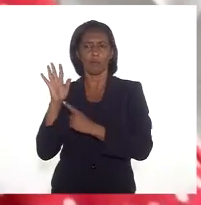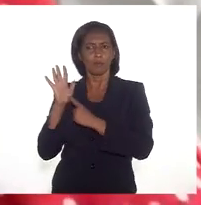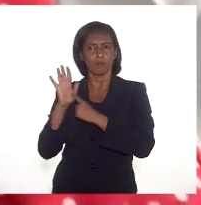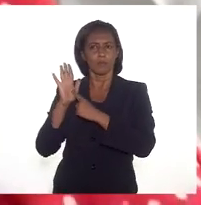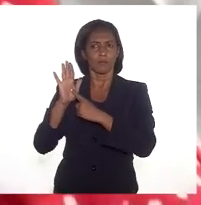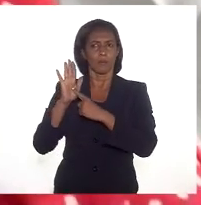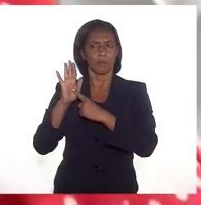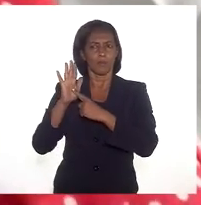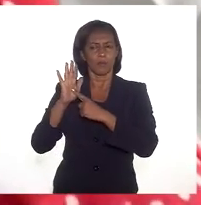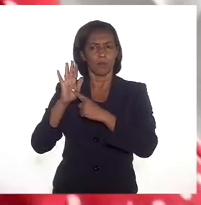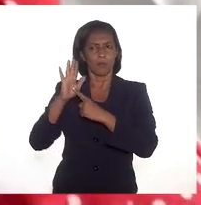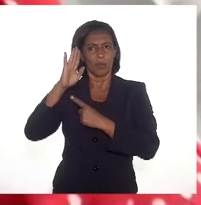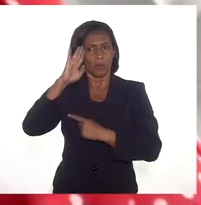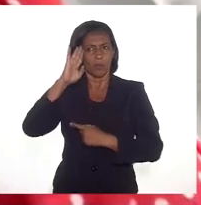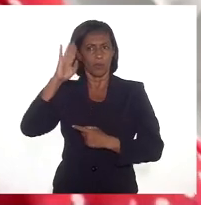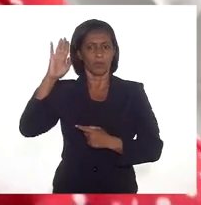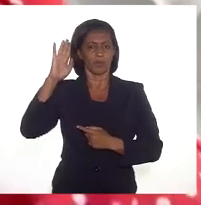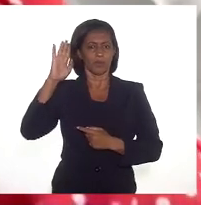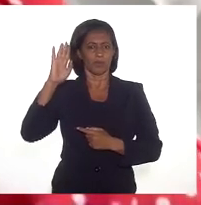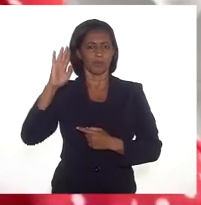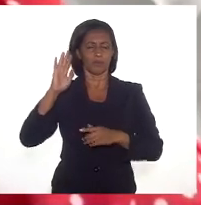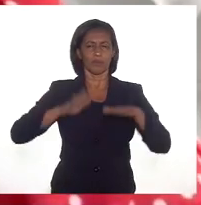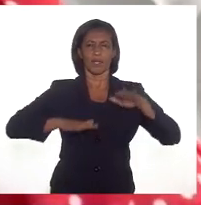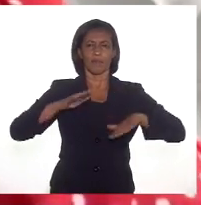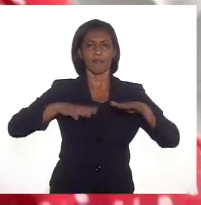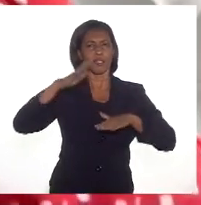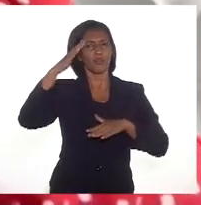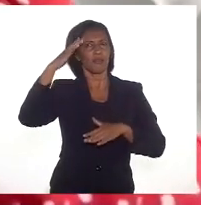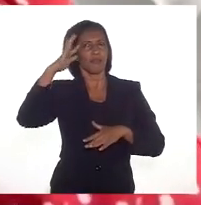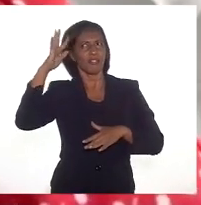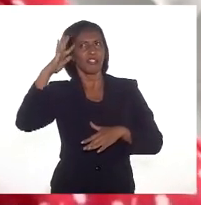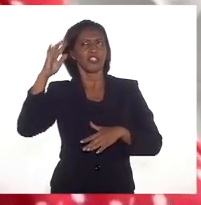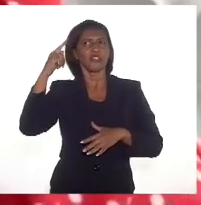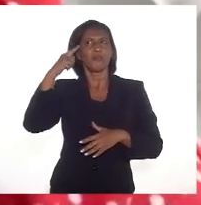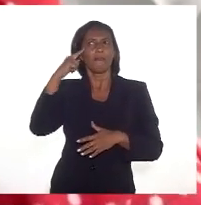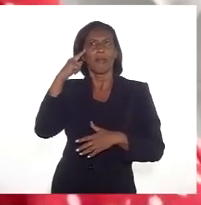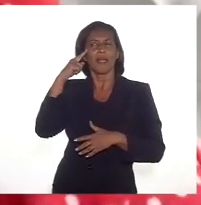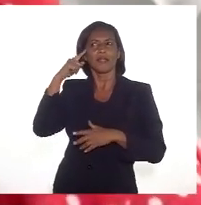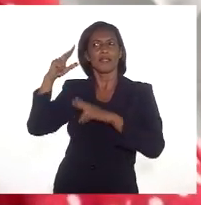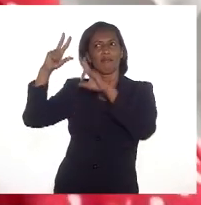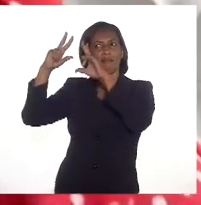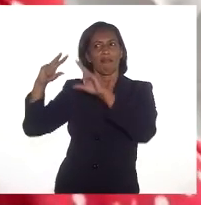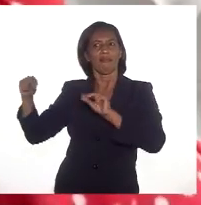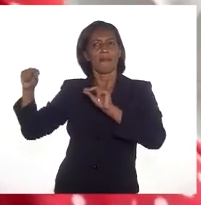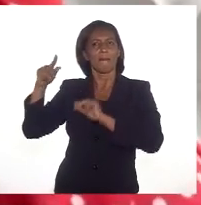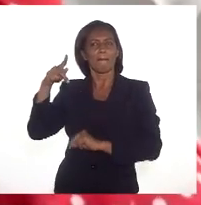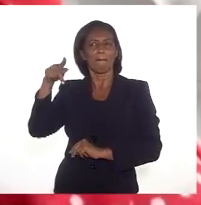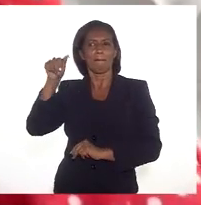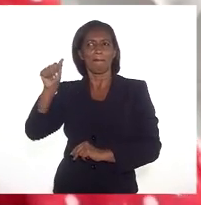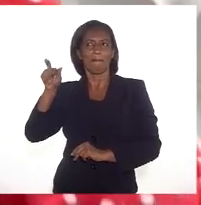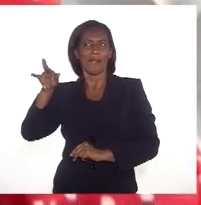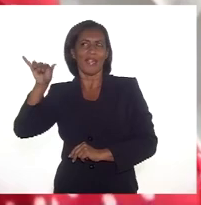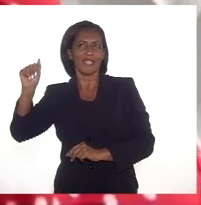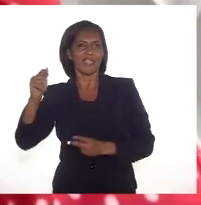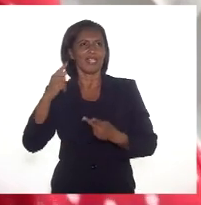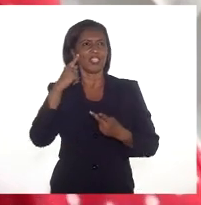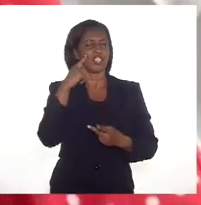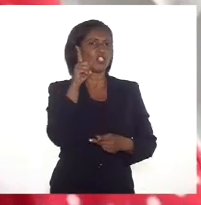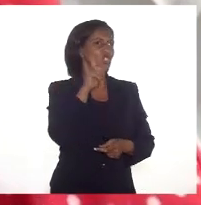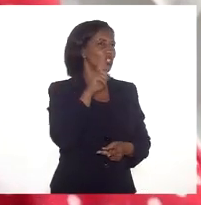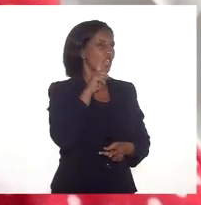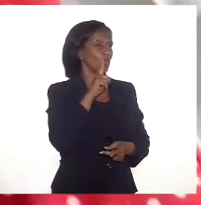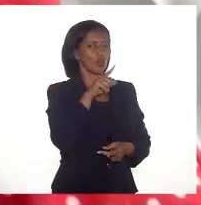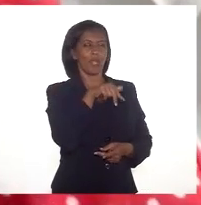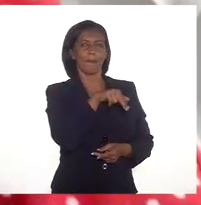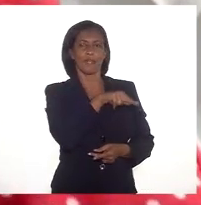referência, da mesma forma que quando a gente pensa na França, pensa em Paris, quando pensa nos Estados Unidos, pensa em Nova York,